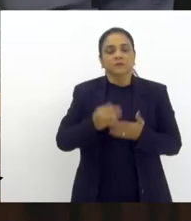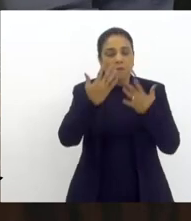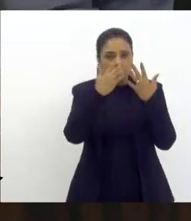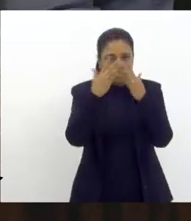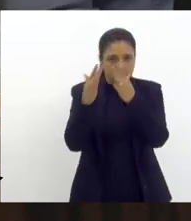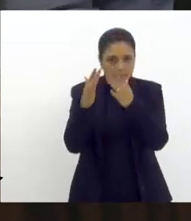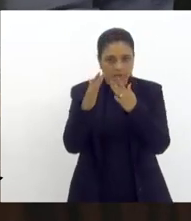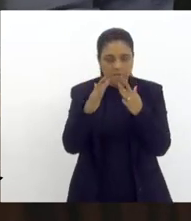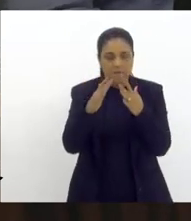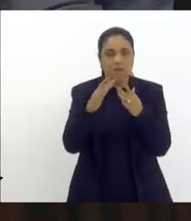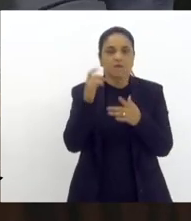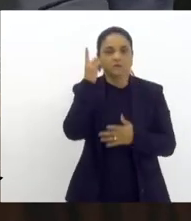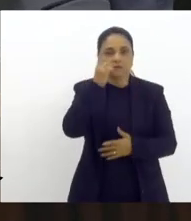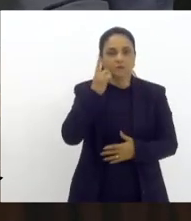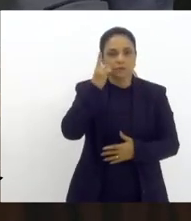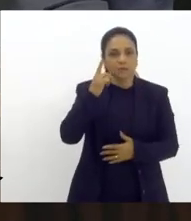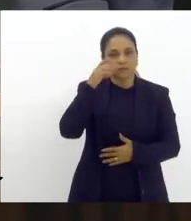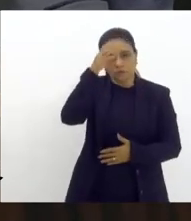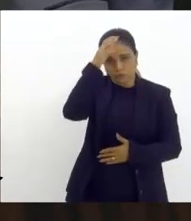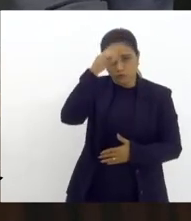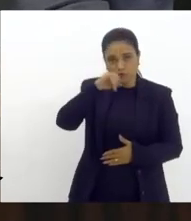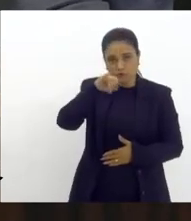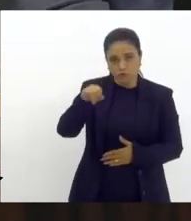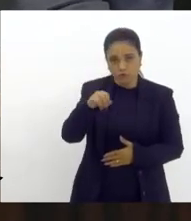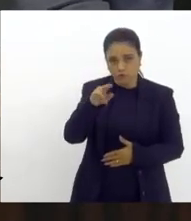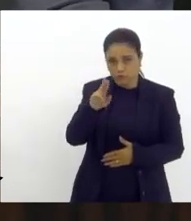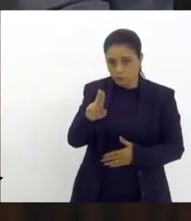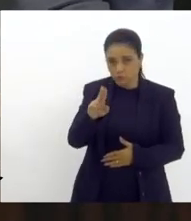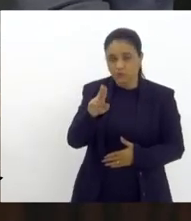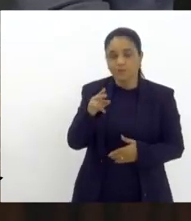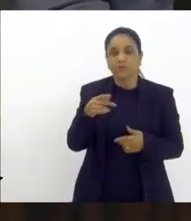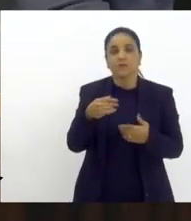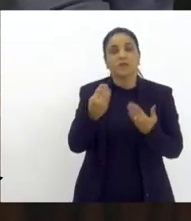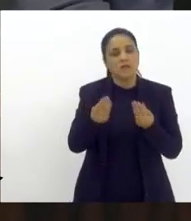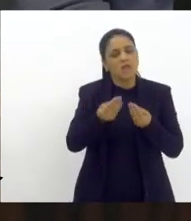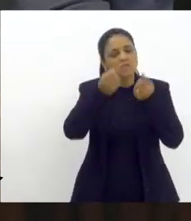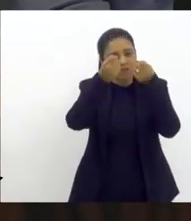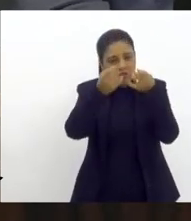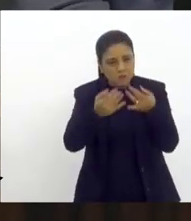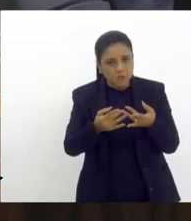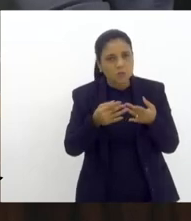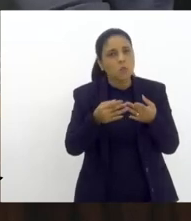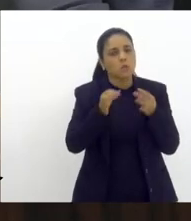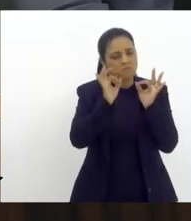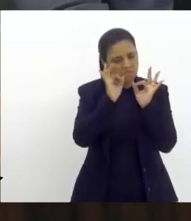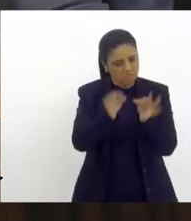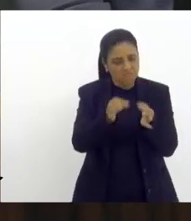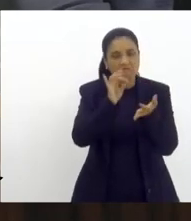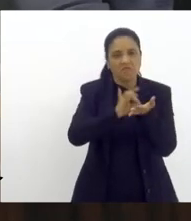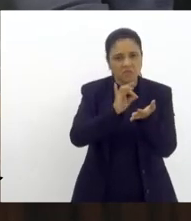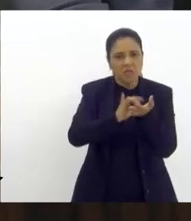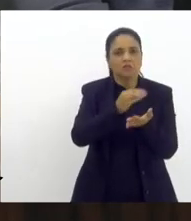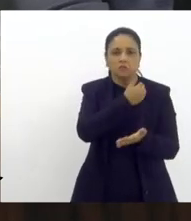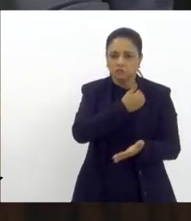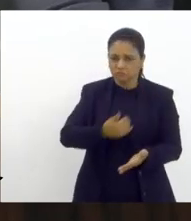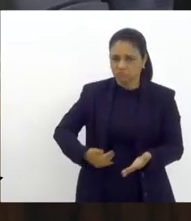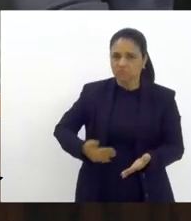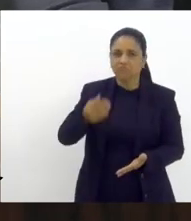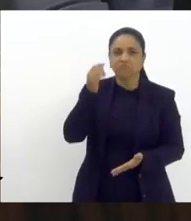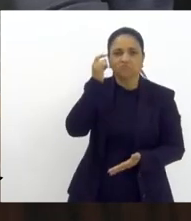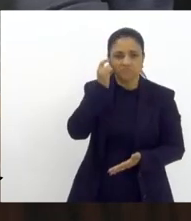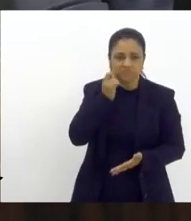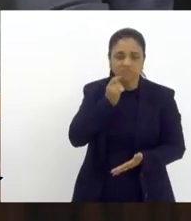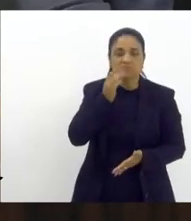Nobre deputada tia Ju tá E é como ela falou realmente o nosso Governador também sabe necessidade